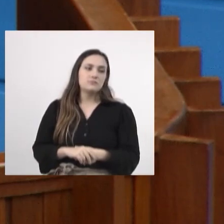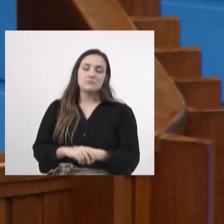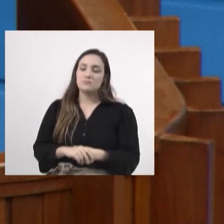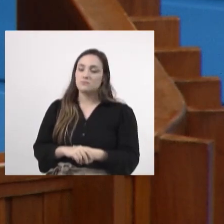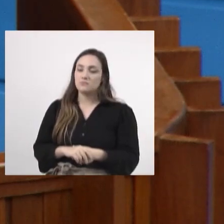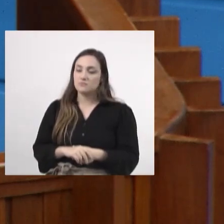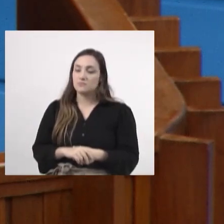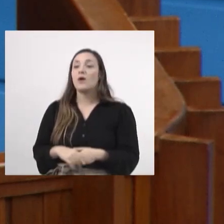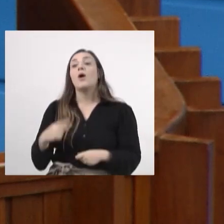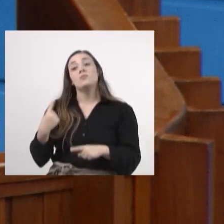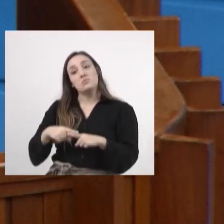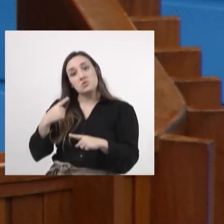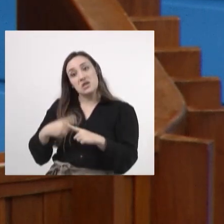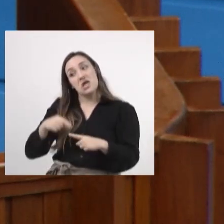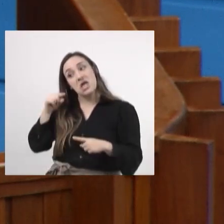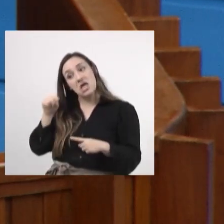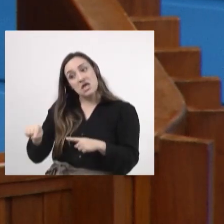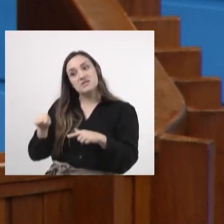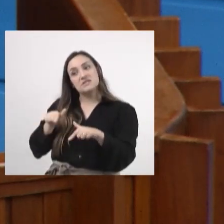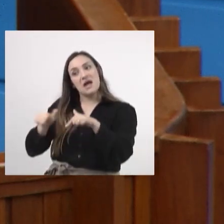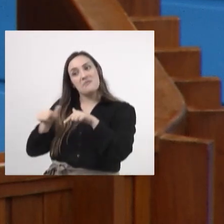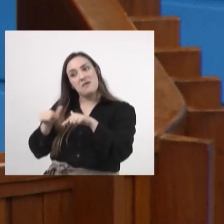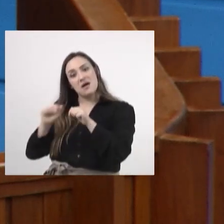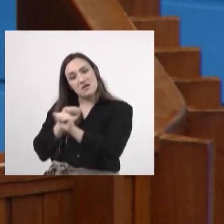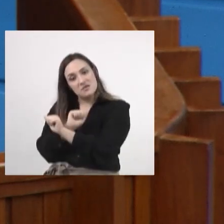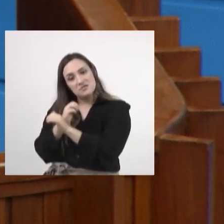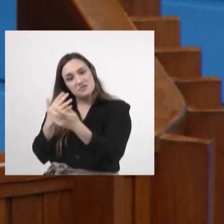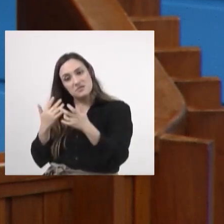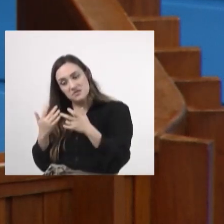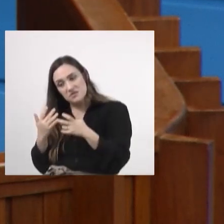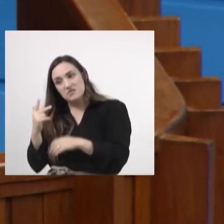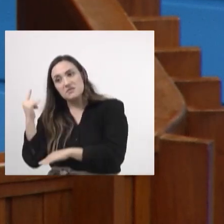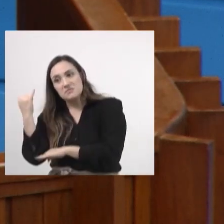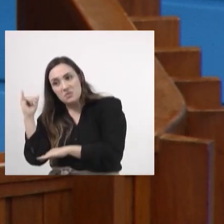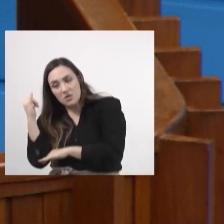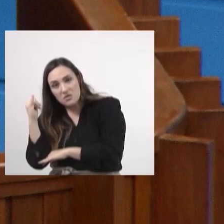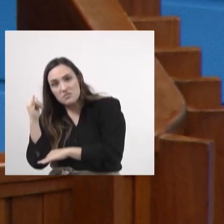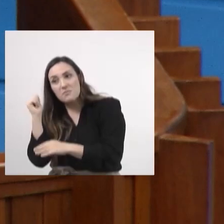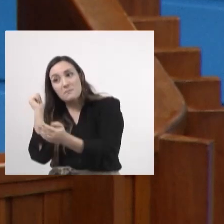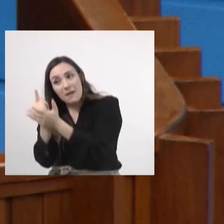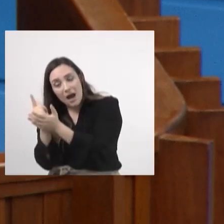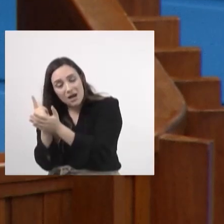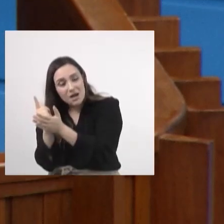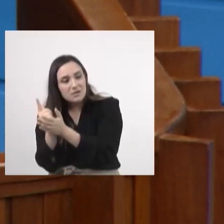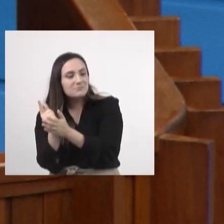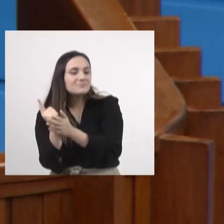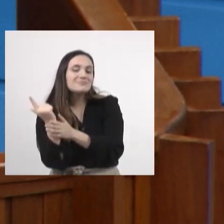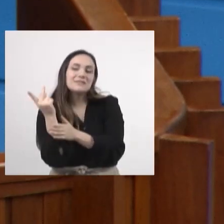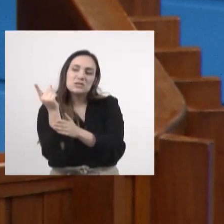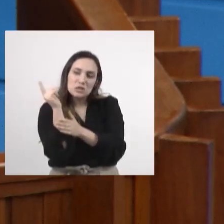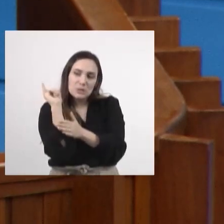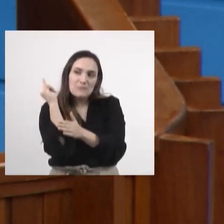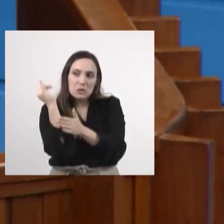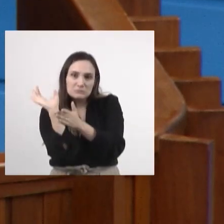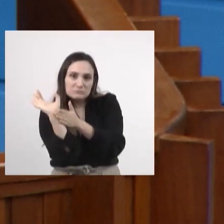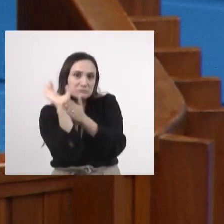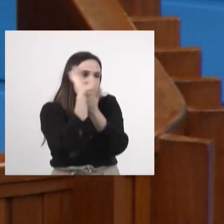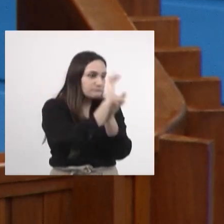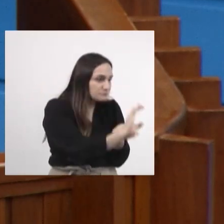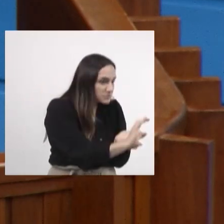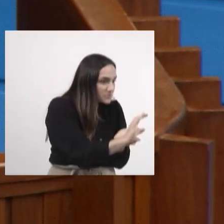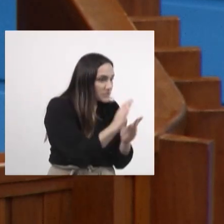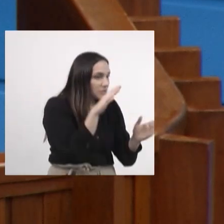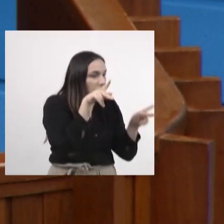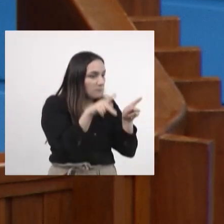ajudar a sustentar os índios. Na saúde, na educação, na